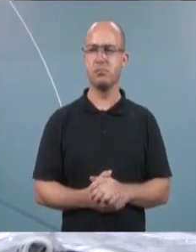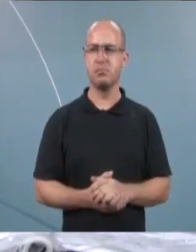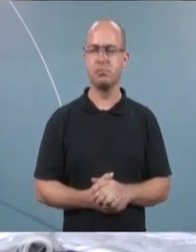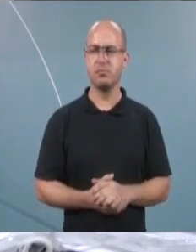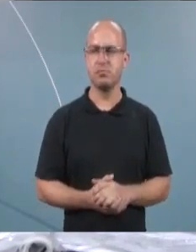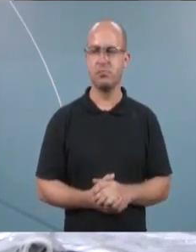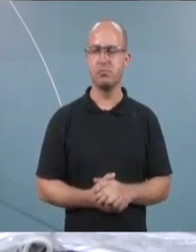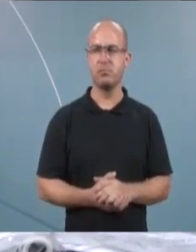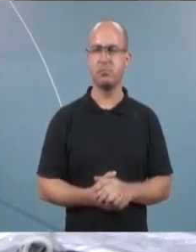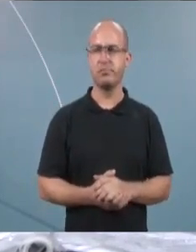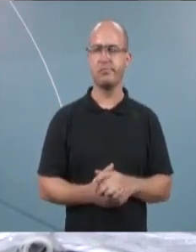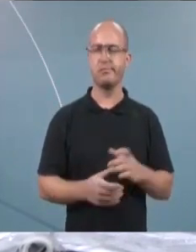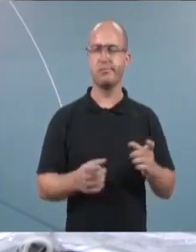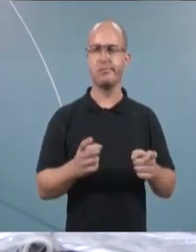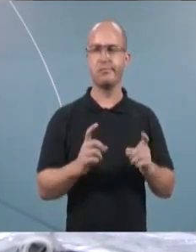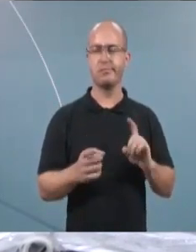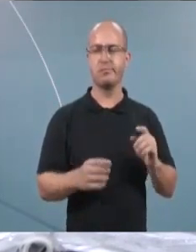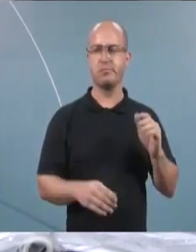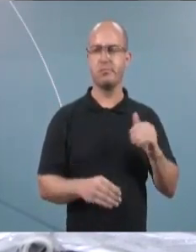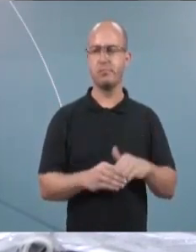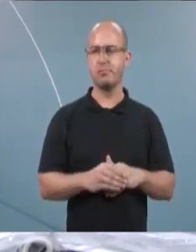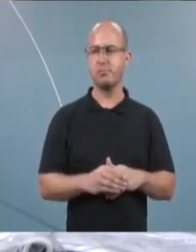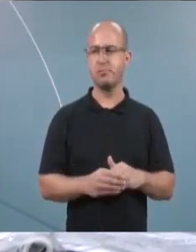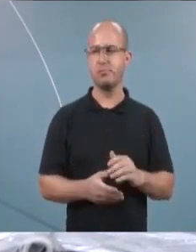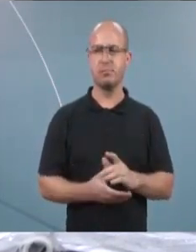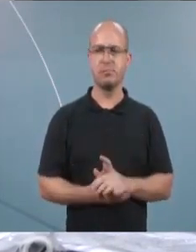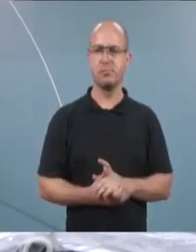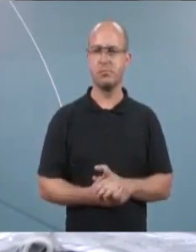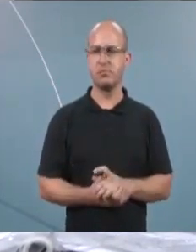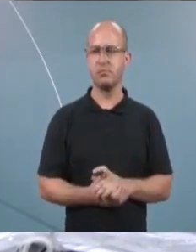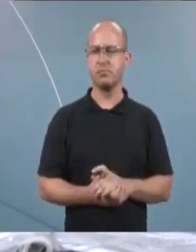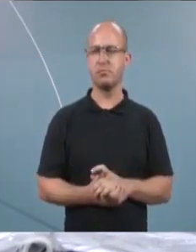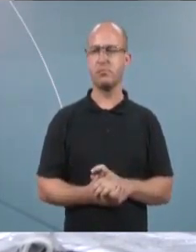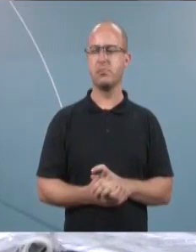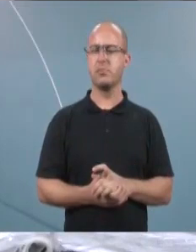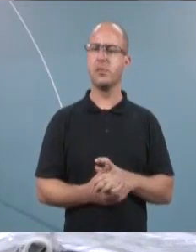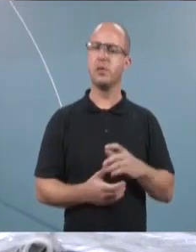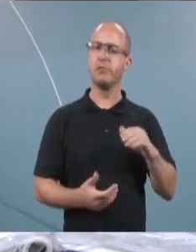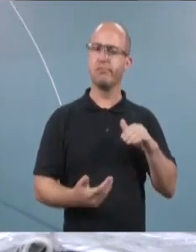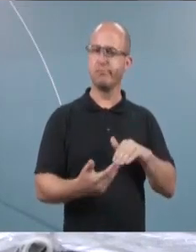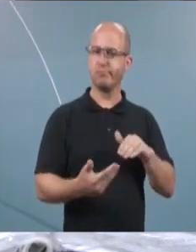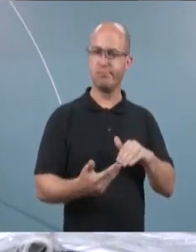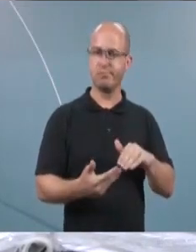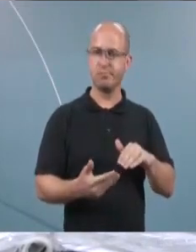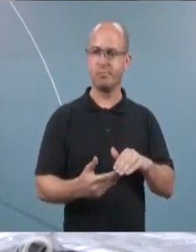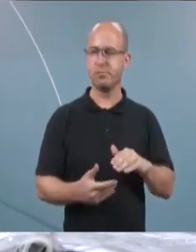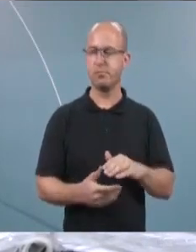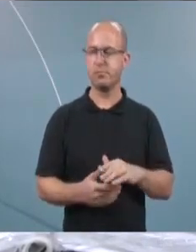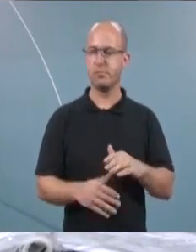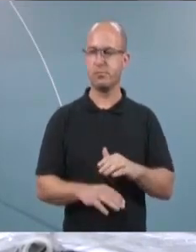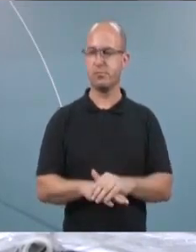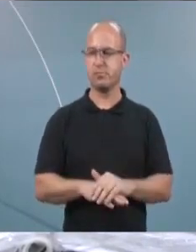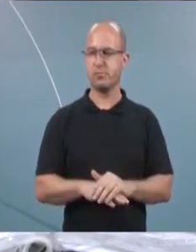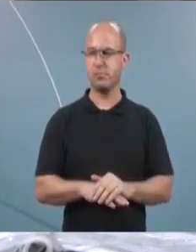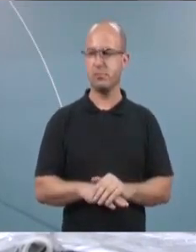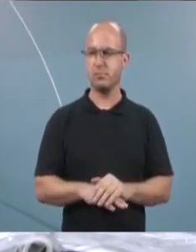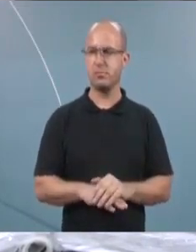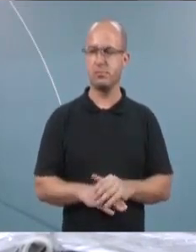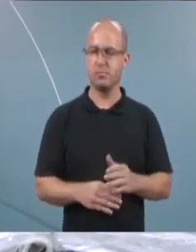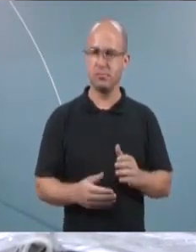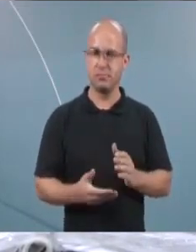providências para discutir em votação aqueles que concordam permaneçam Como estão